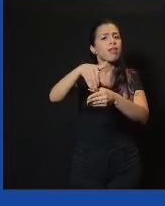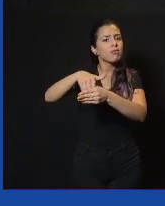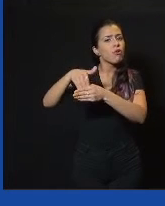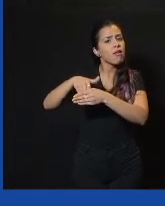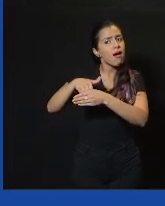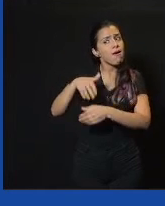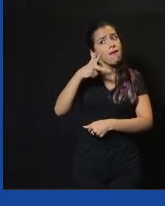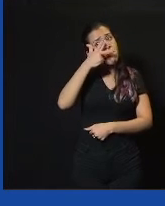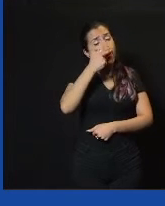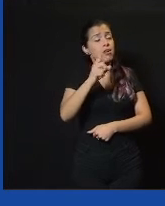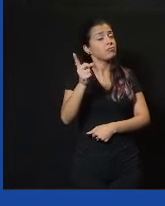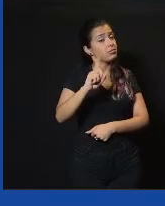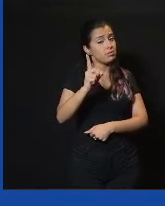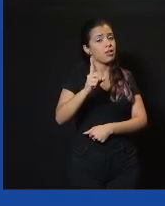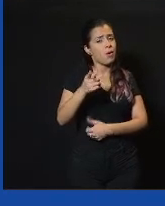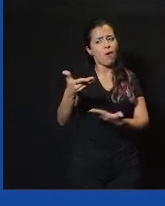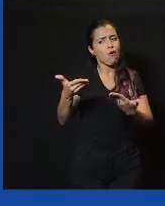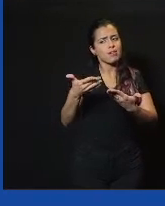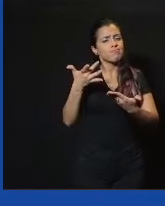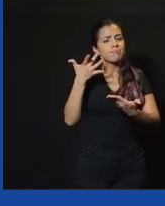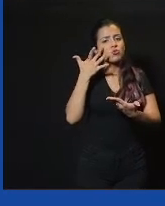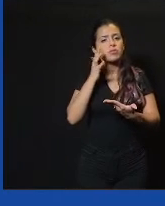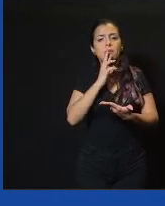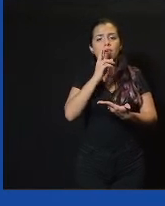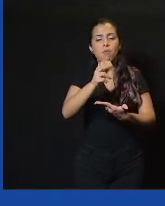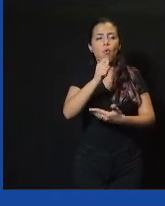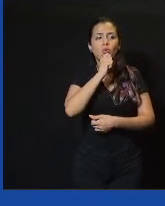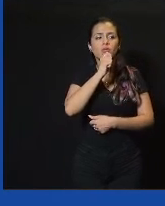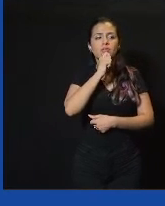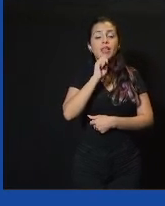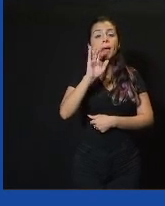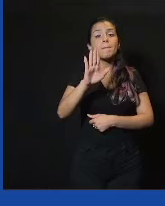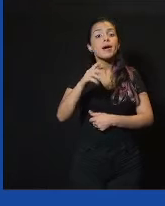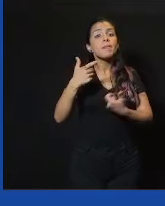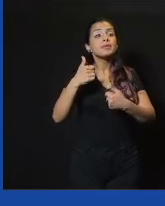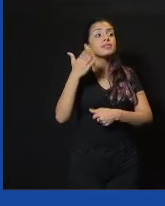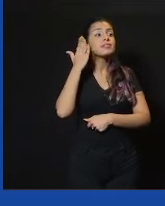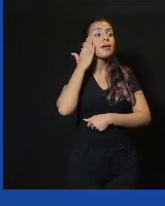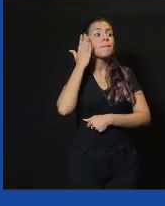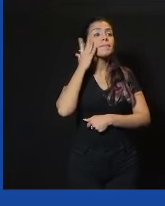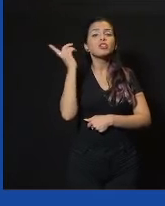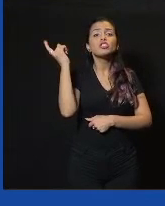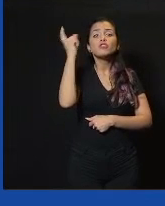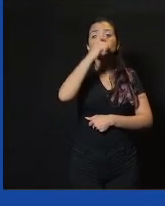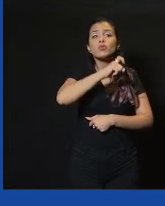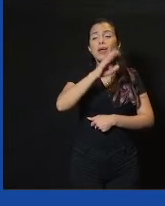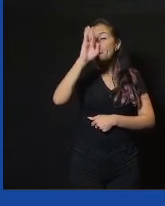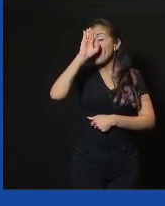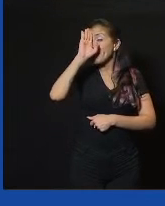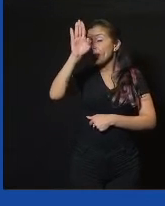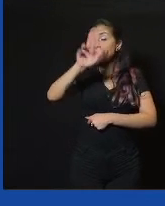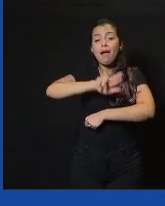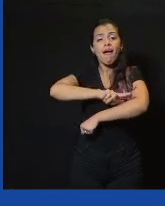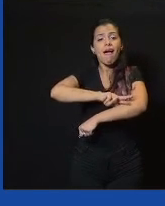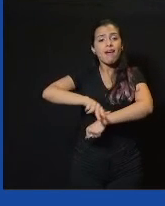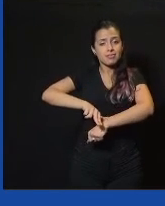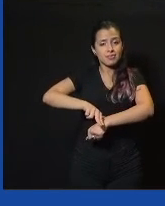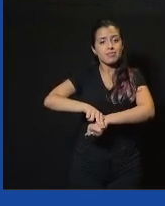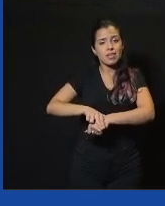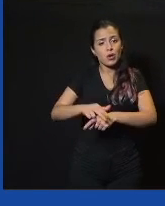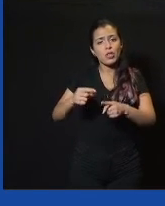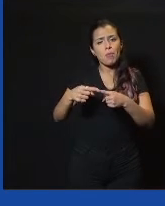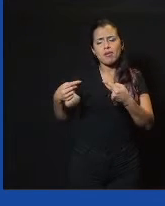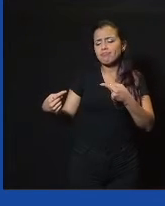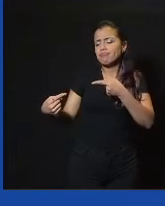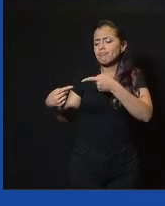saber. E vamos entender qual é a dificuldade, em especial da questão racial, que está diretamente vinculada com a periferia,